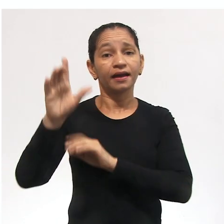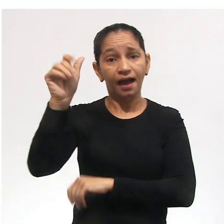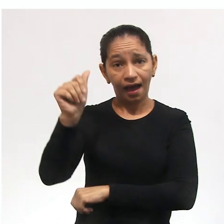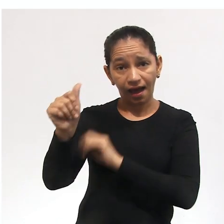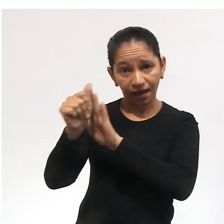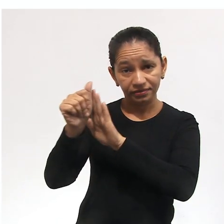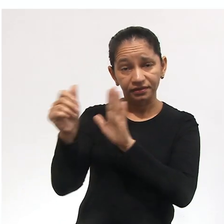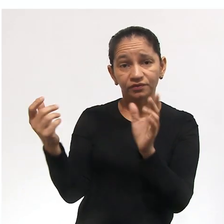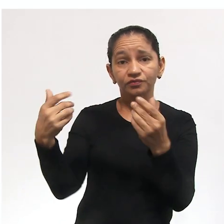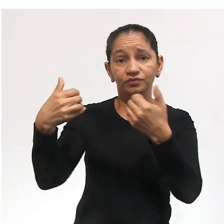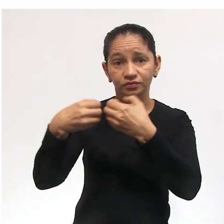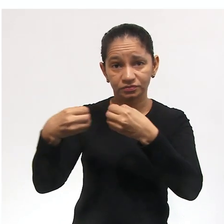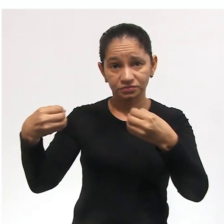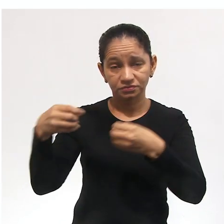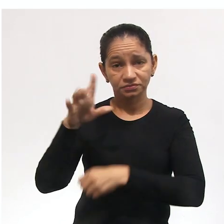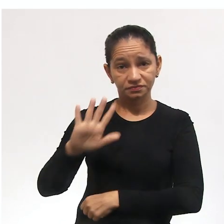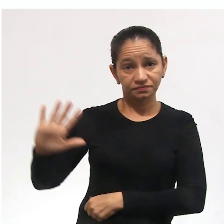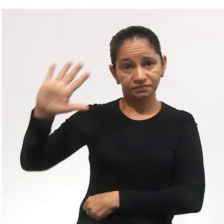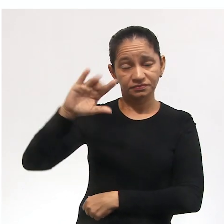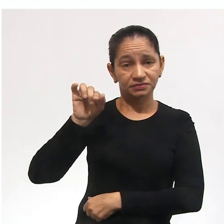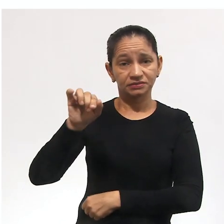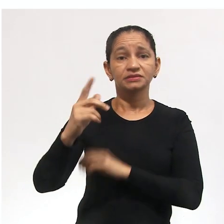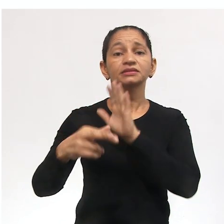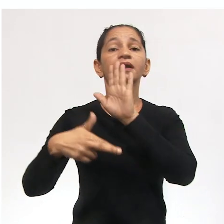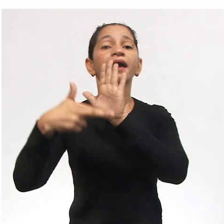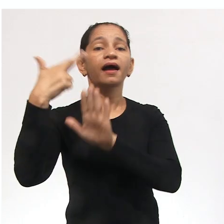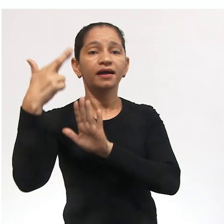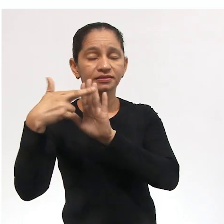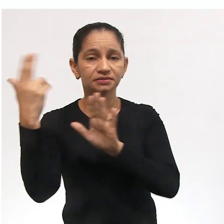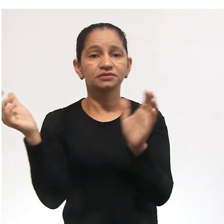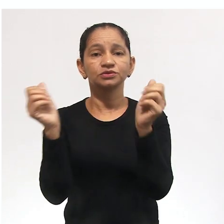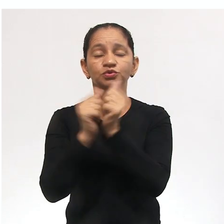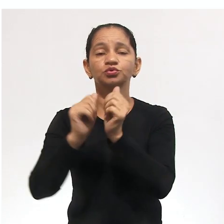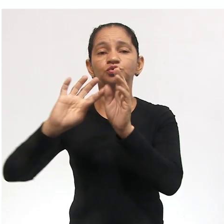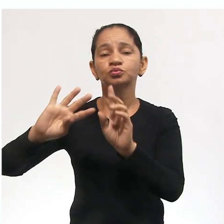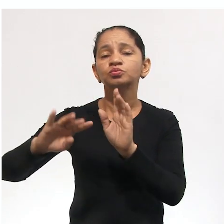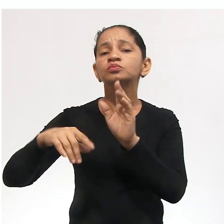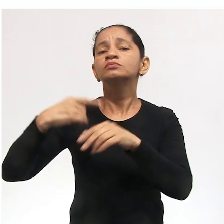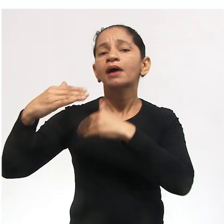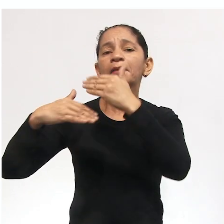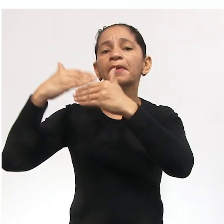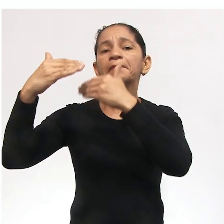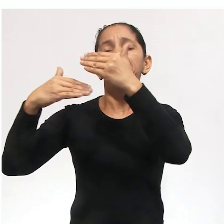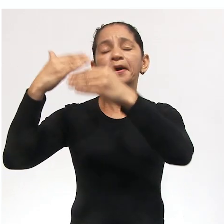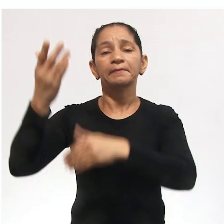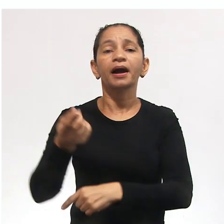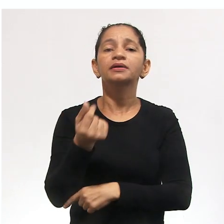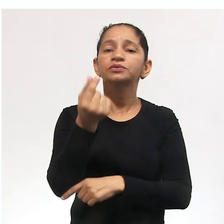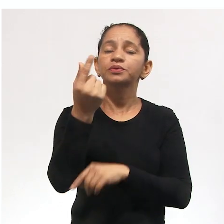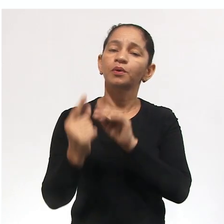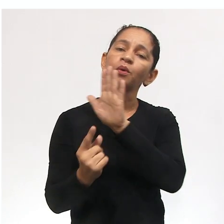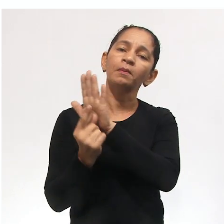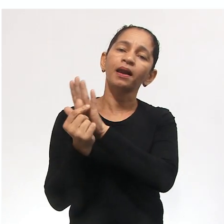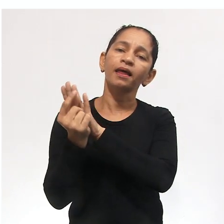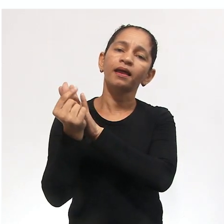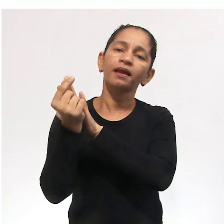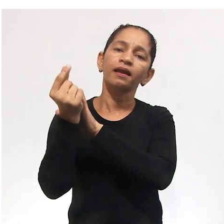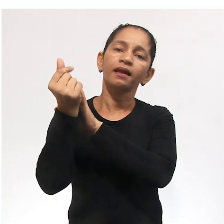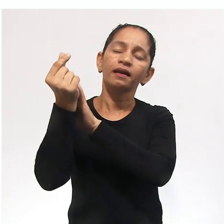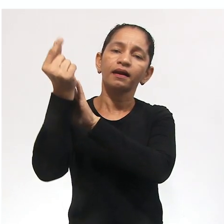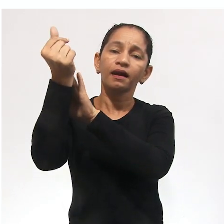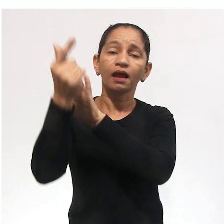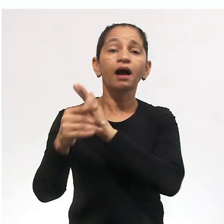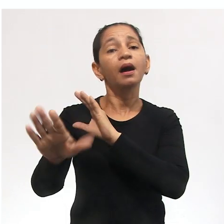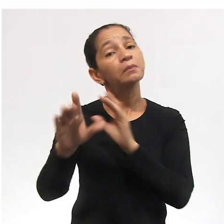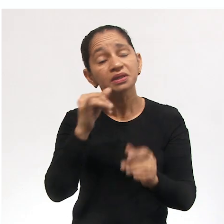está trabalhando, tá, gente? As receitas. É o aumento de benefícios econômicos durante o período contábil, sob a forma de entradas de